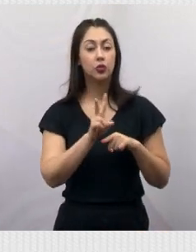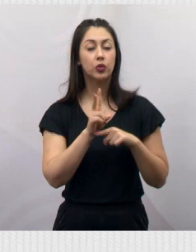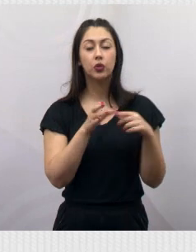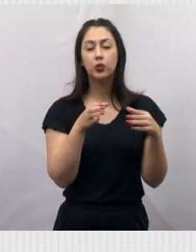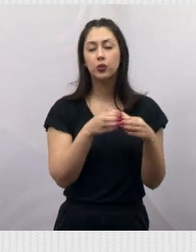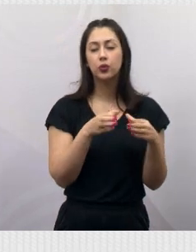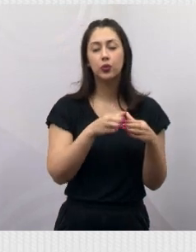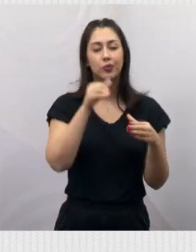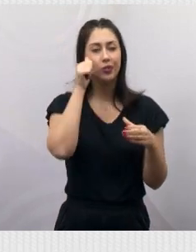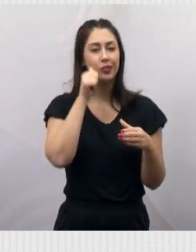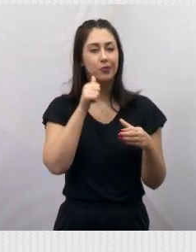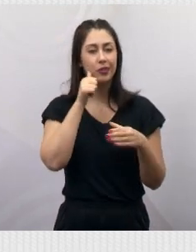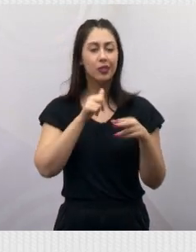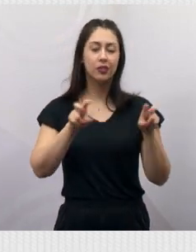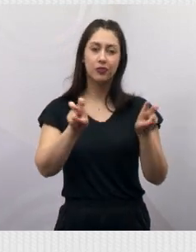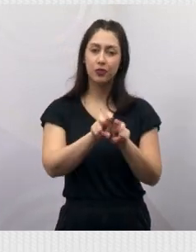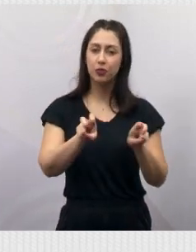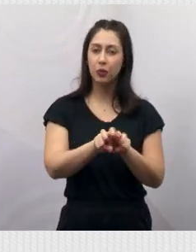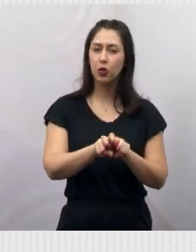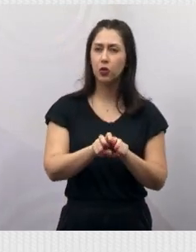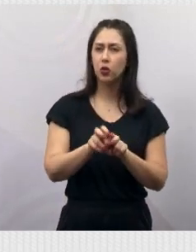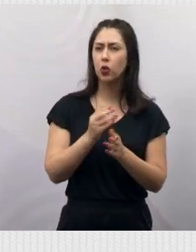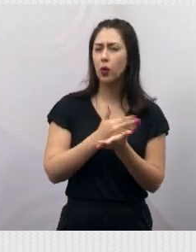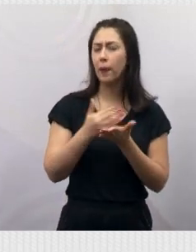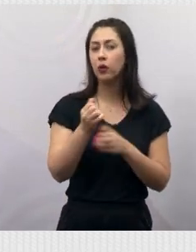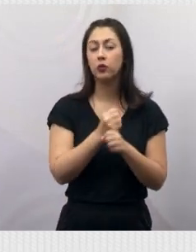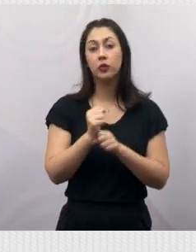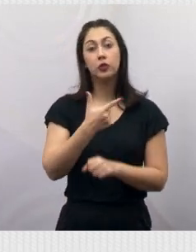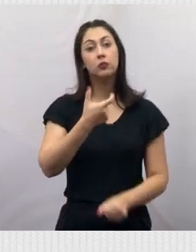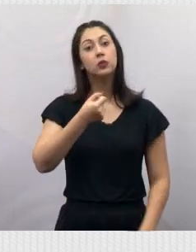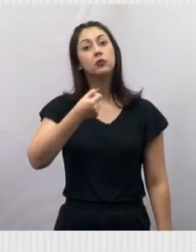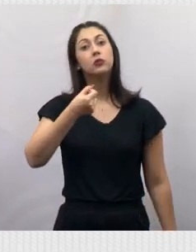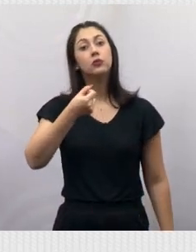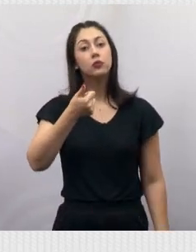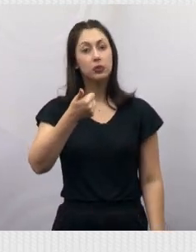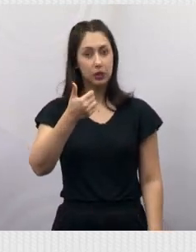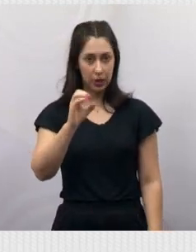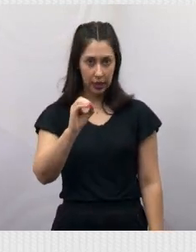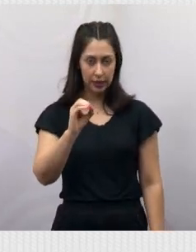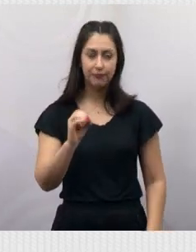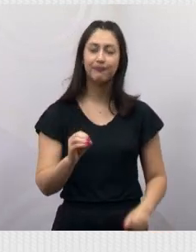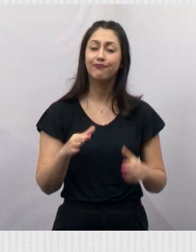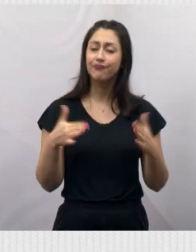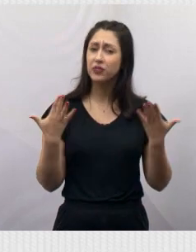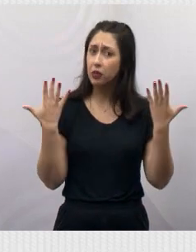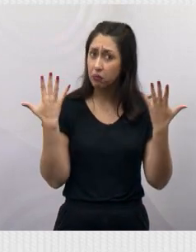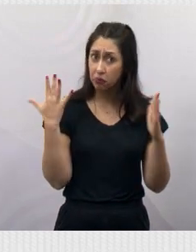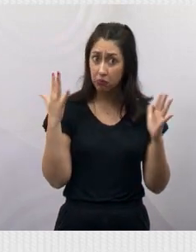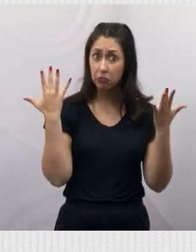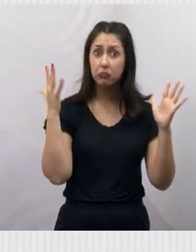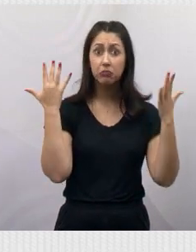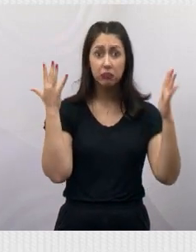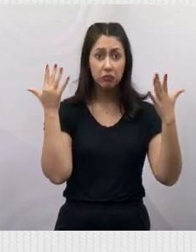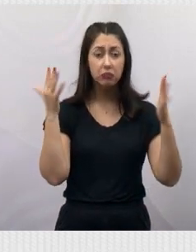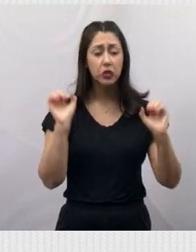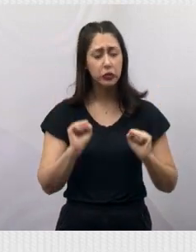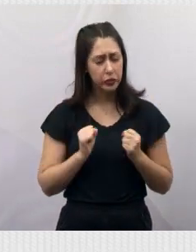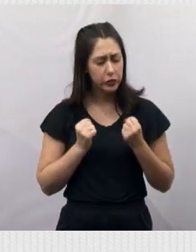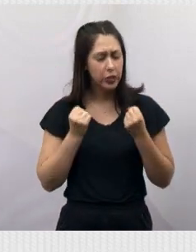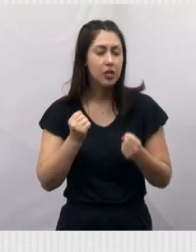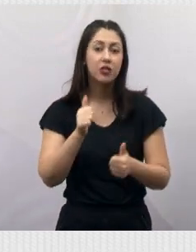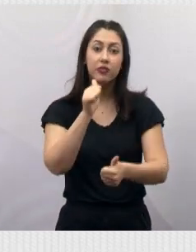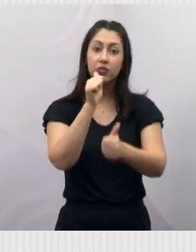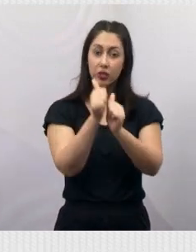futsal feminino desde 2010. Então, parabéns, professor Alain Peloja, por sua dedicação